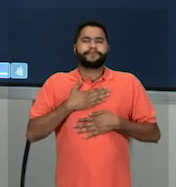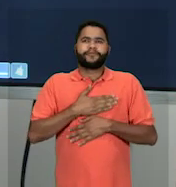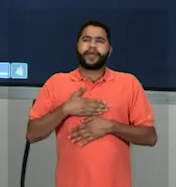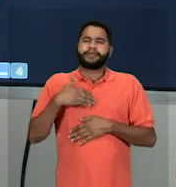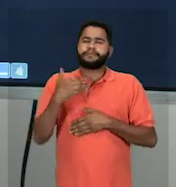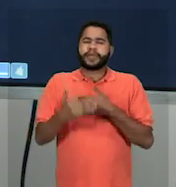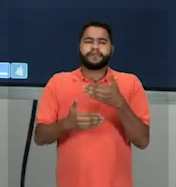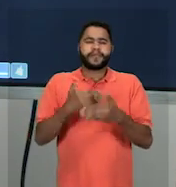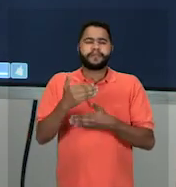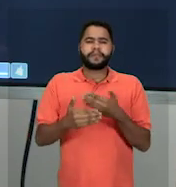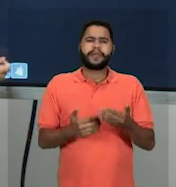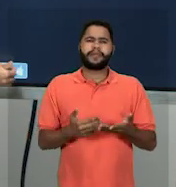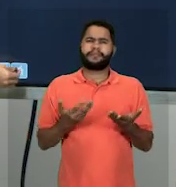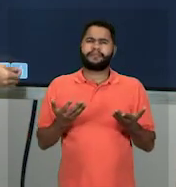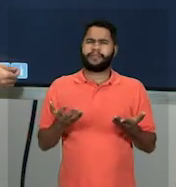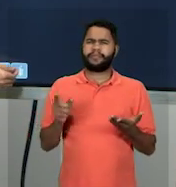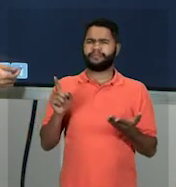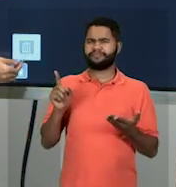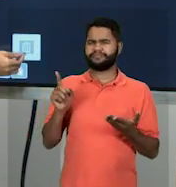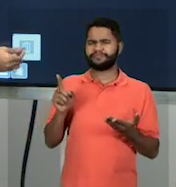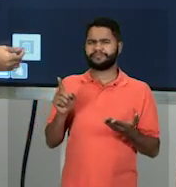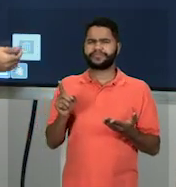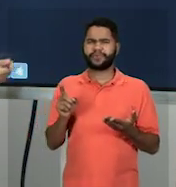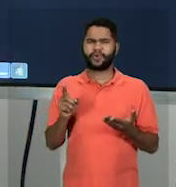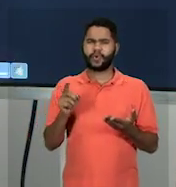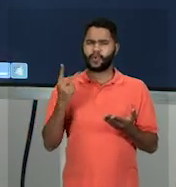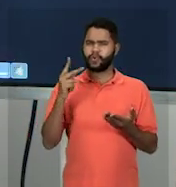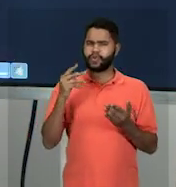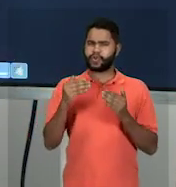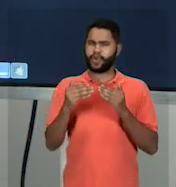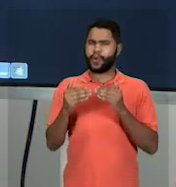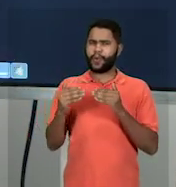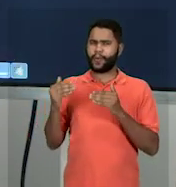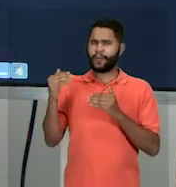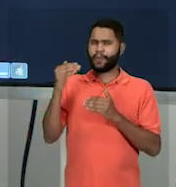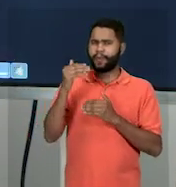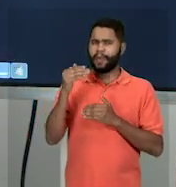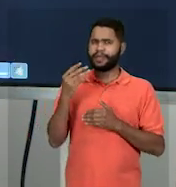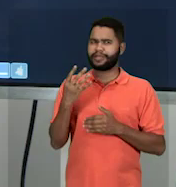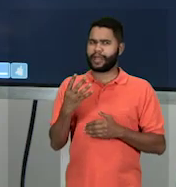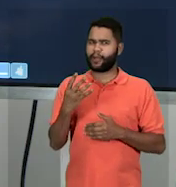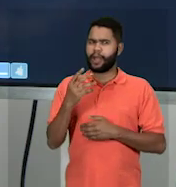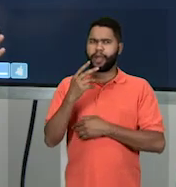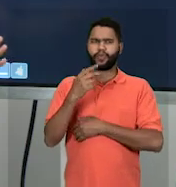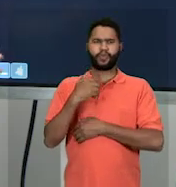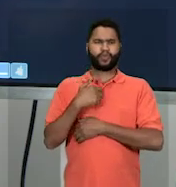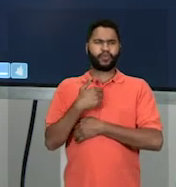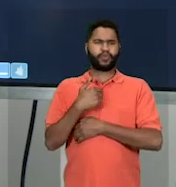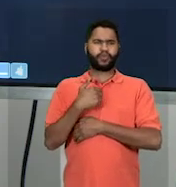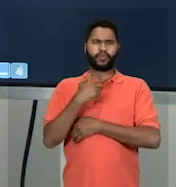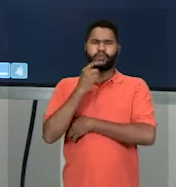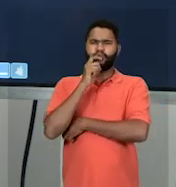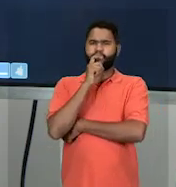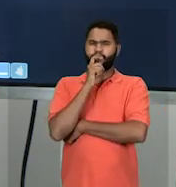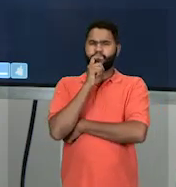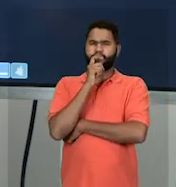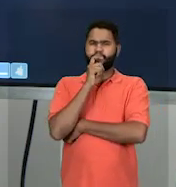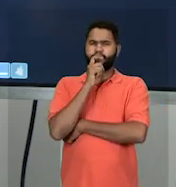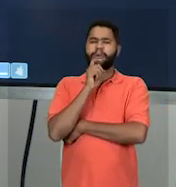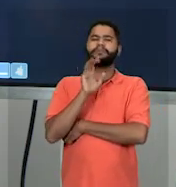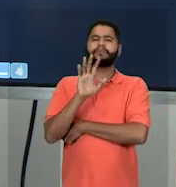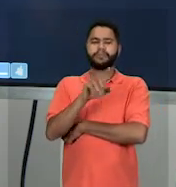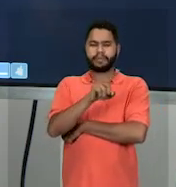mais nossa pessoa mais aí aí o seu nível de gostoso na quatro estrapolou extrapolou